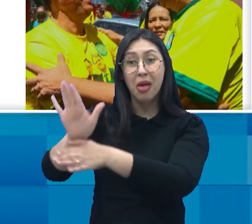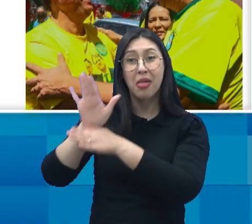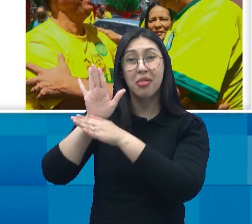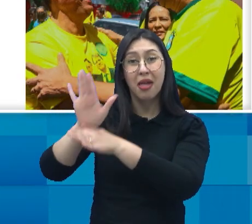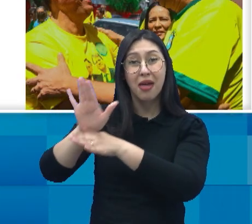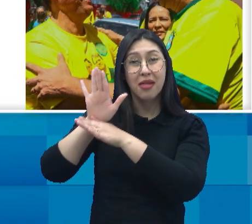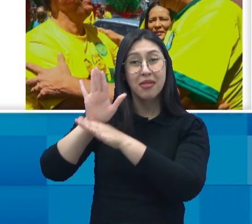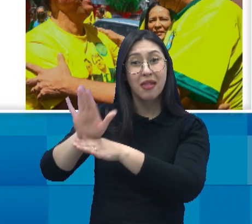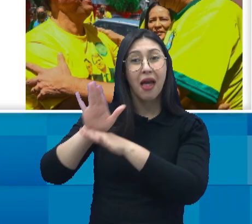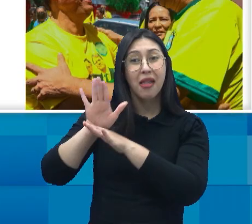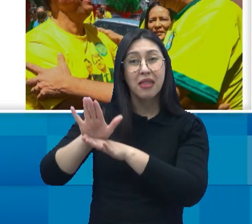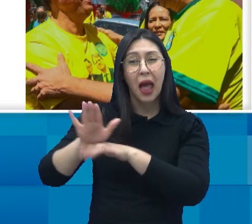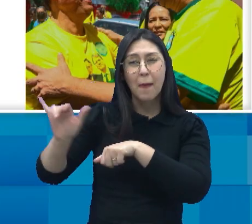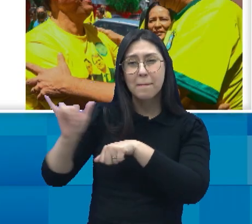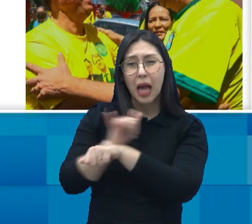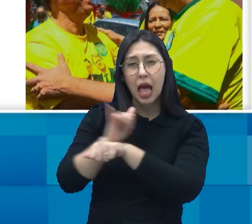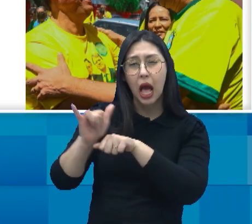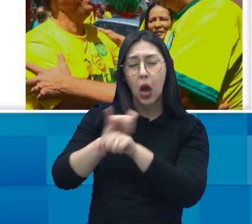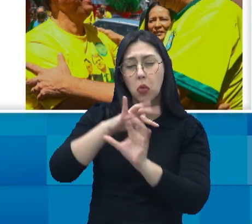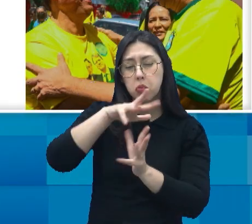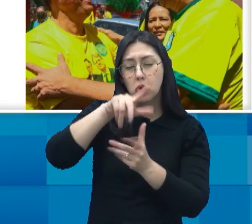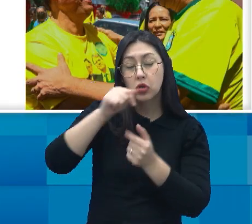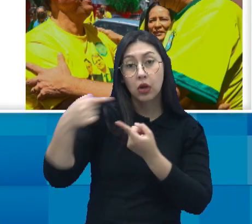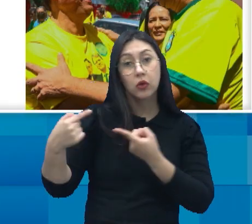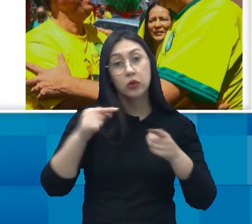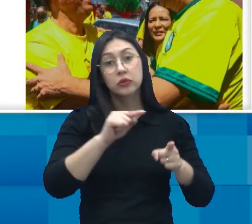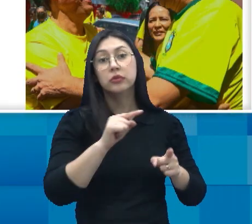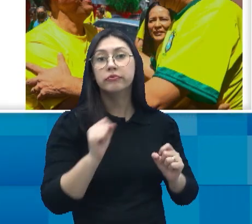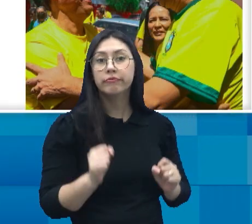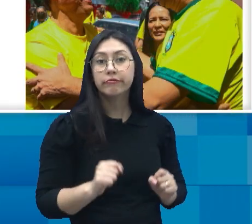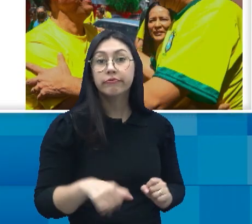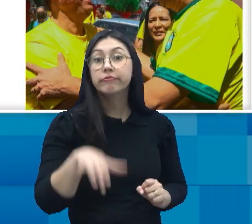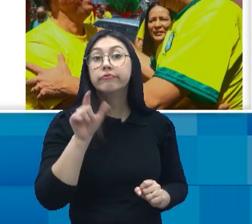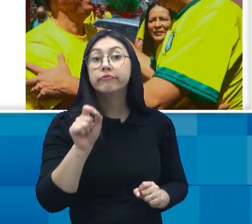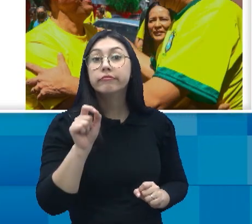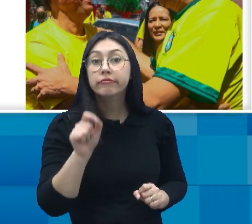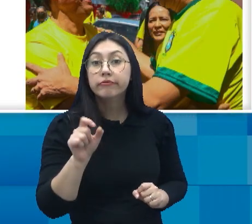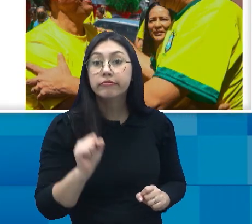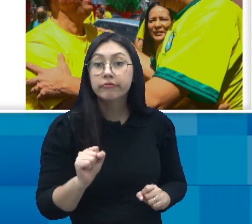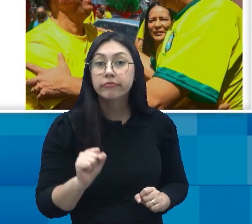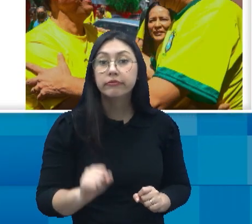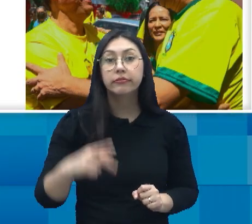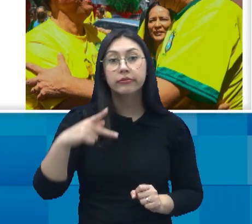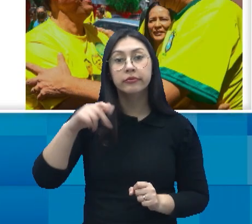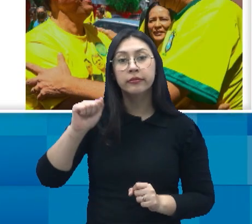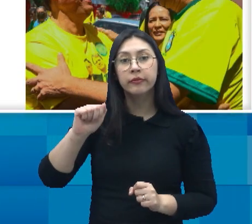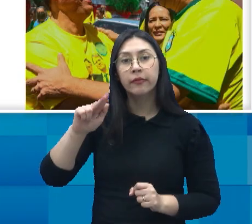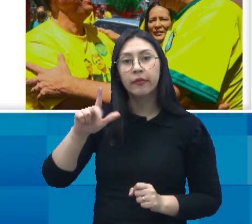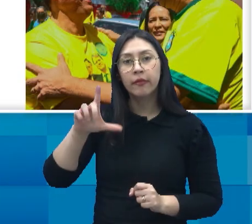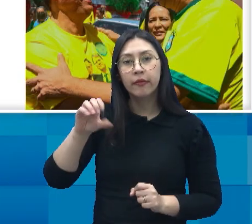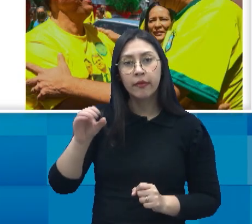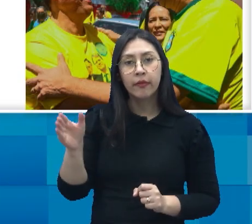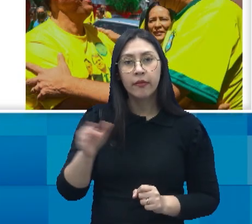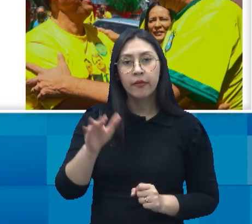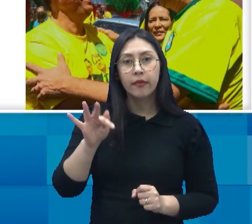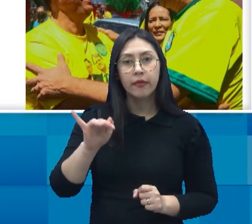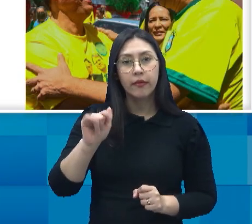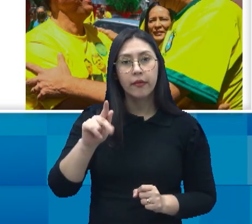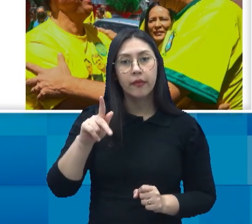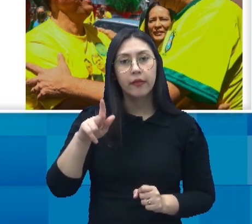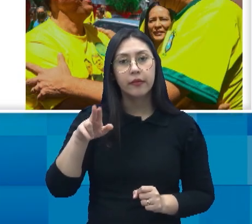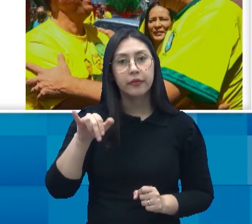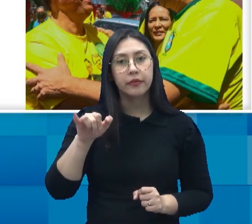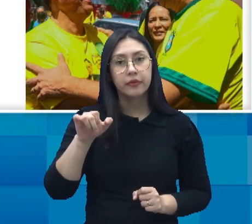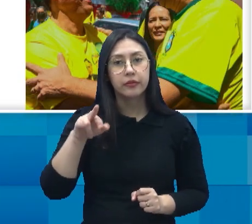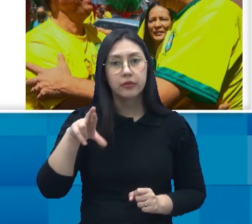internacional contra o Brasil. Paulo Figueiredo, investigado nos Estados Unidos por